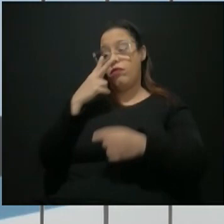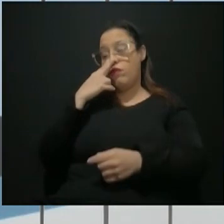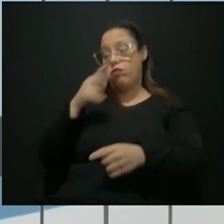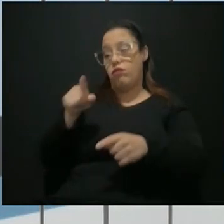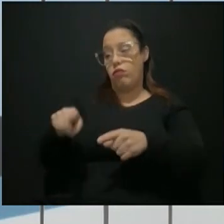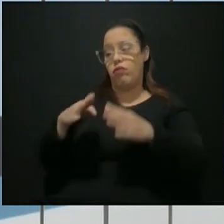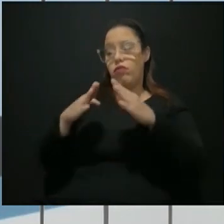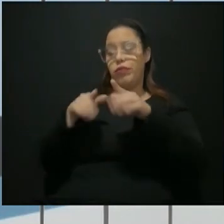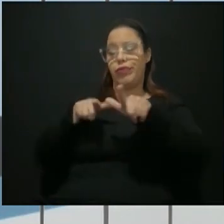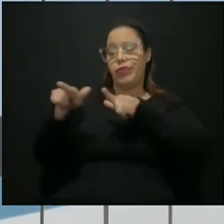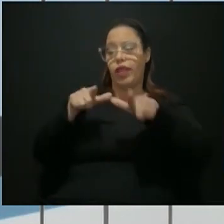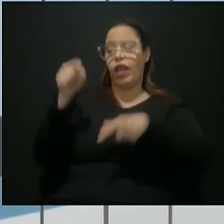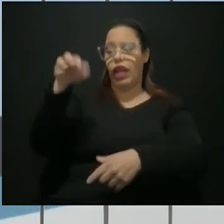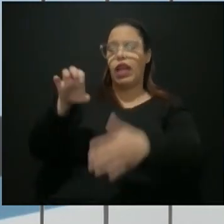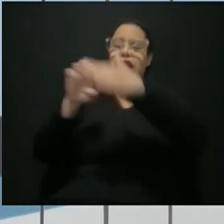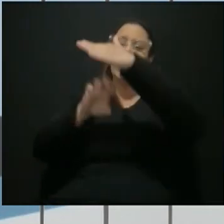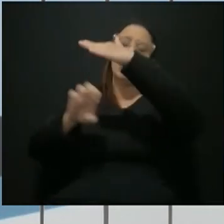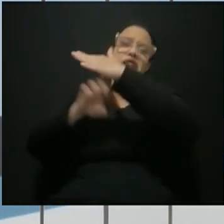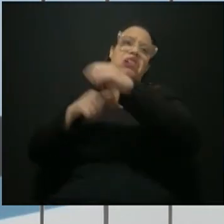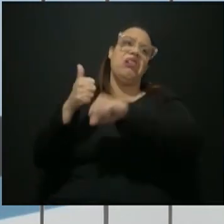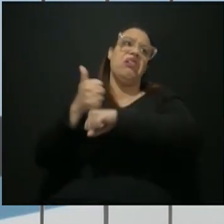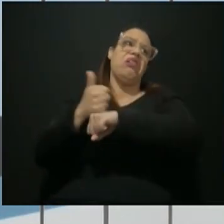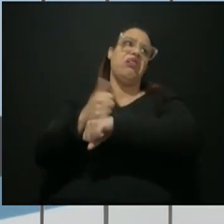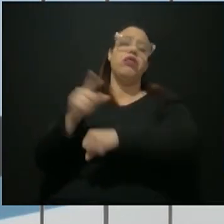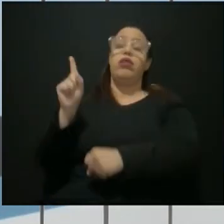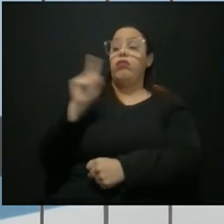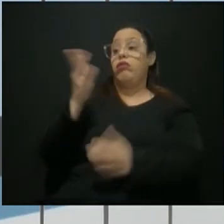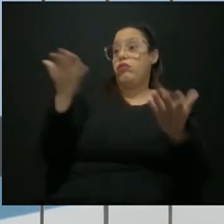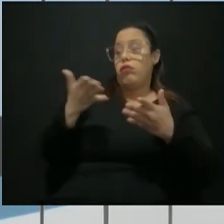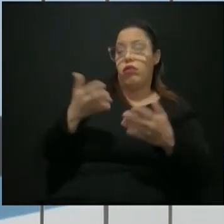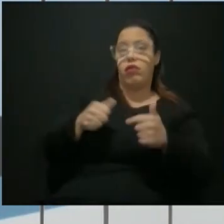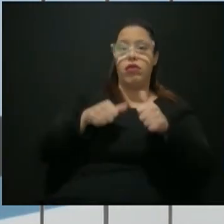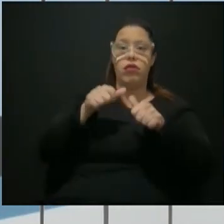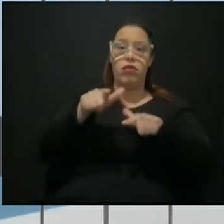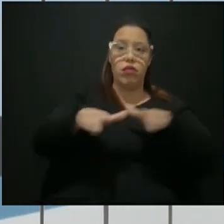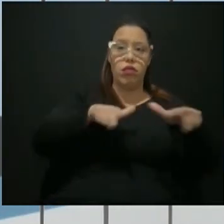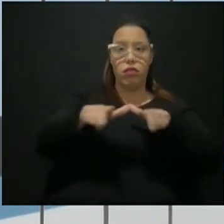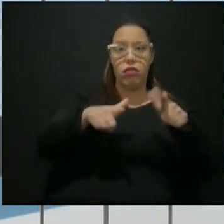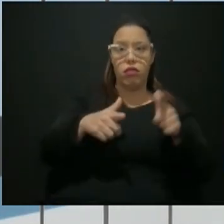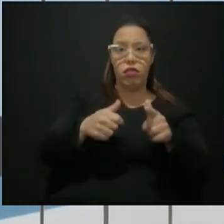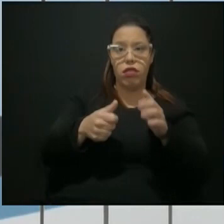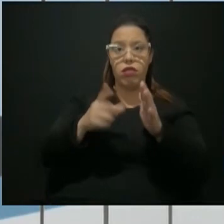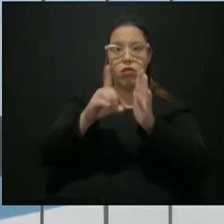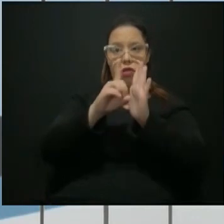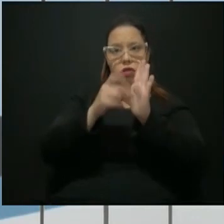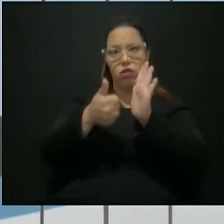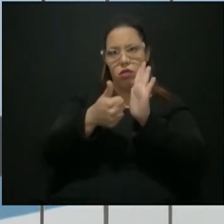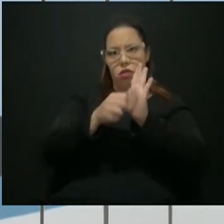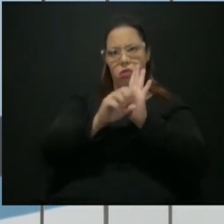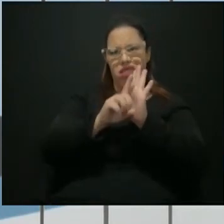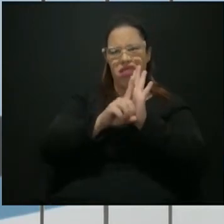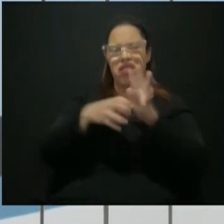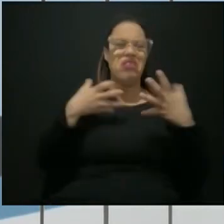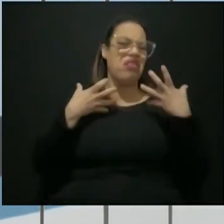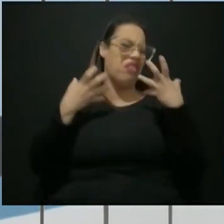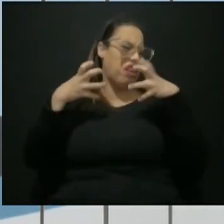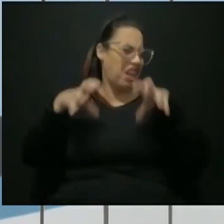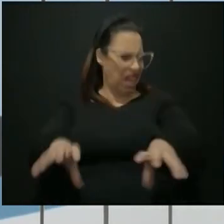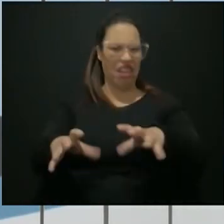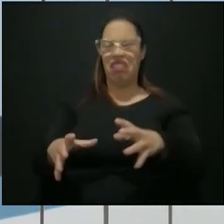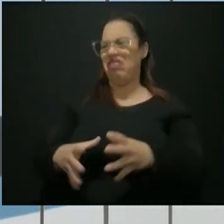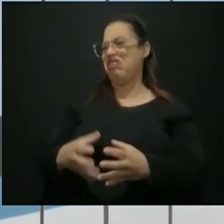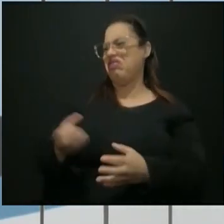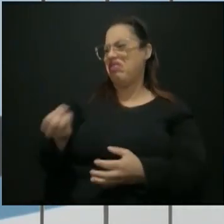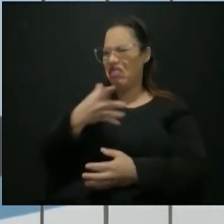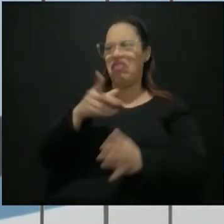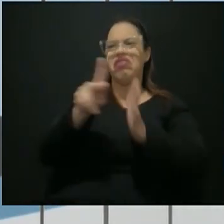toda naquela mesma profissão, e hoje não. Hoje a pessoa trabalha uma década às vezes na profissão e fala, poxa, eu não aguento mais, eu quero um novo projeto, eu quero